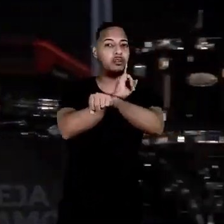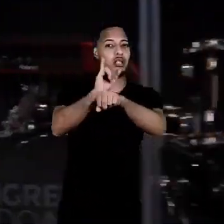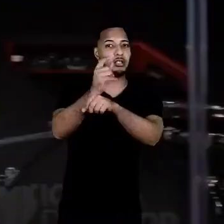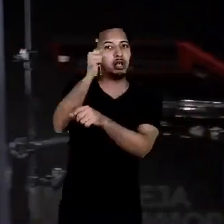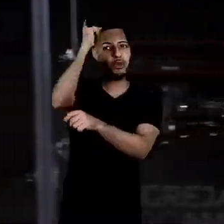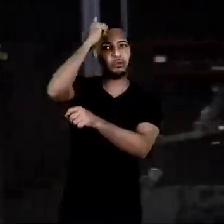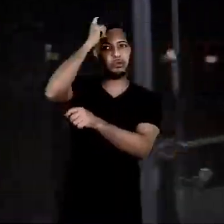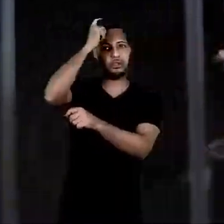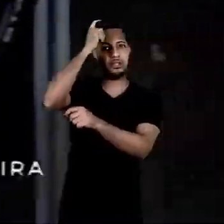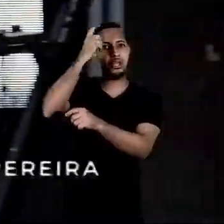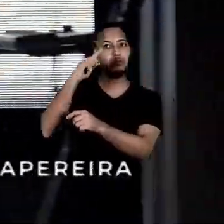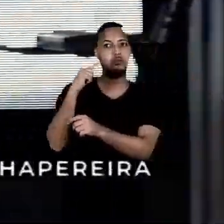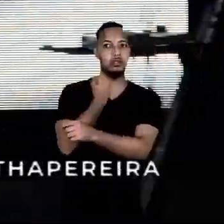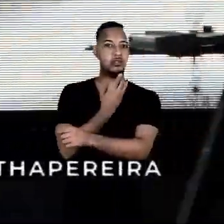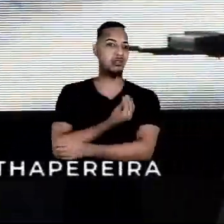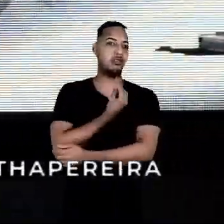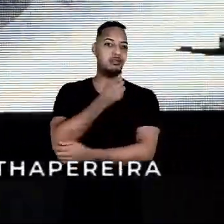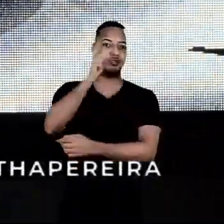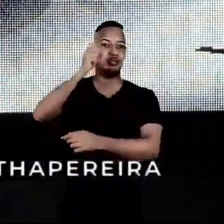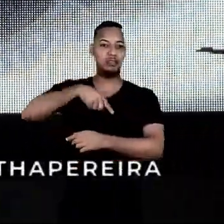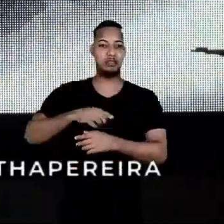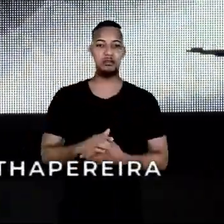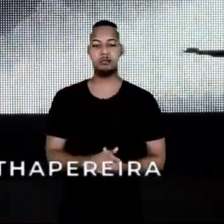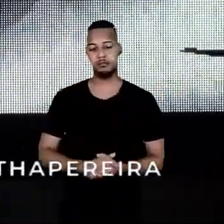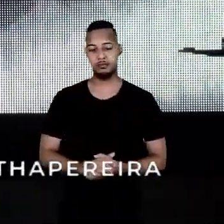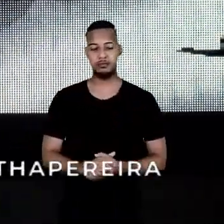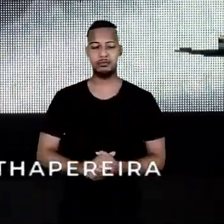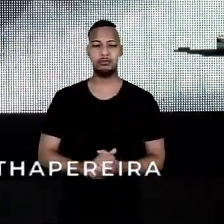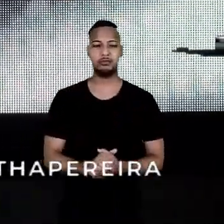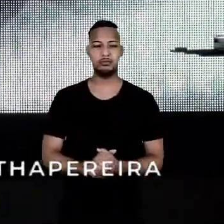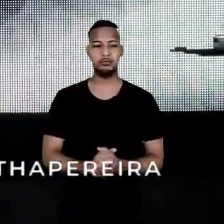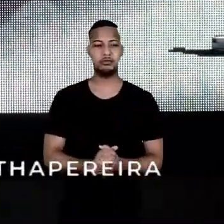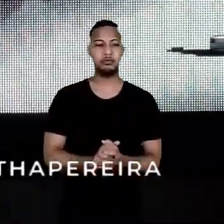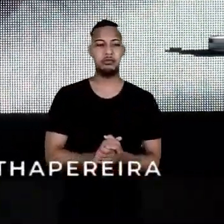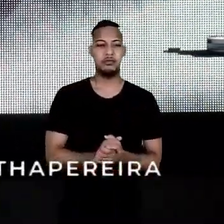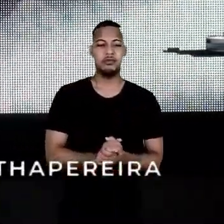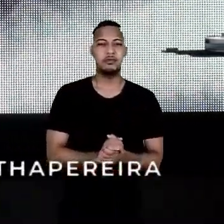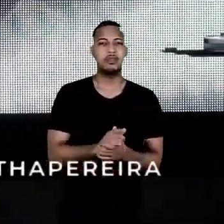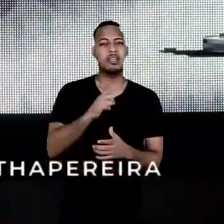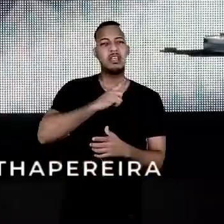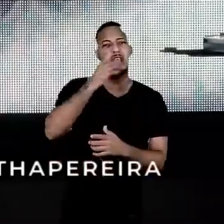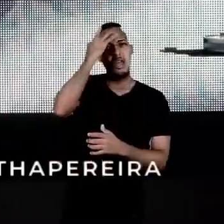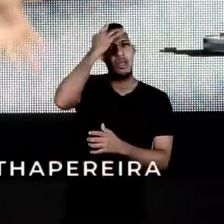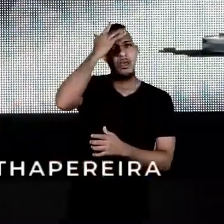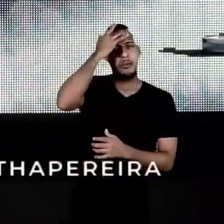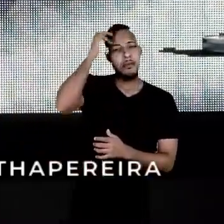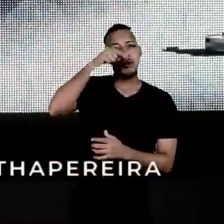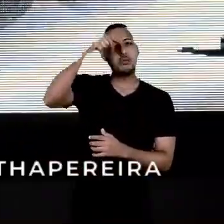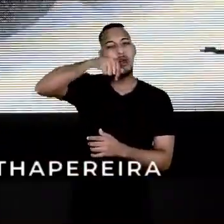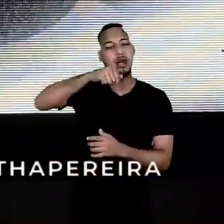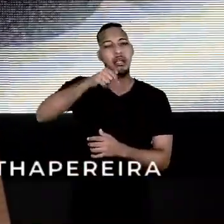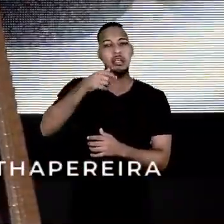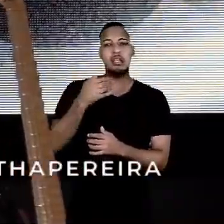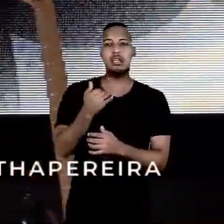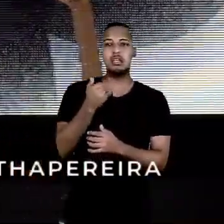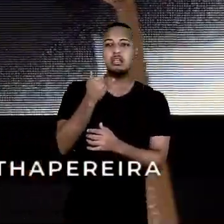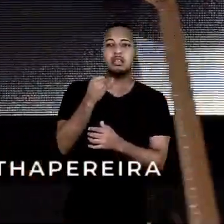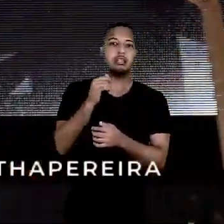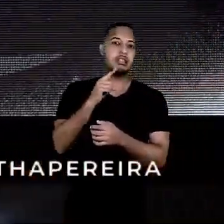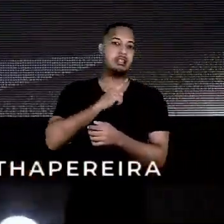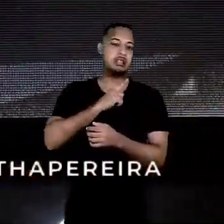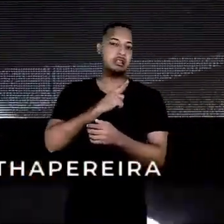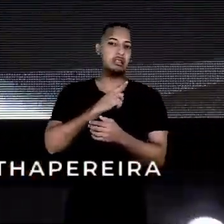de perdão. Tem gente aqui que acha que não perdoar está fazendo um favor a você. Você está